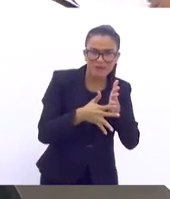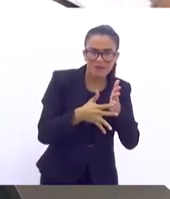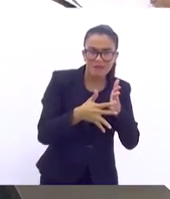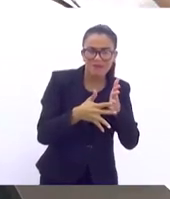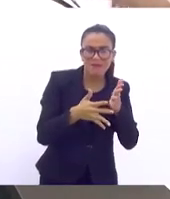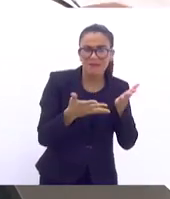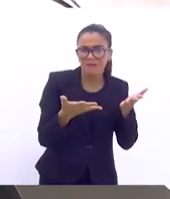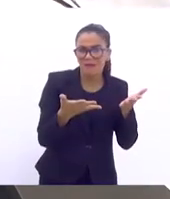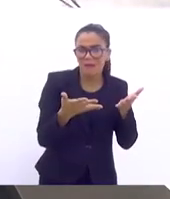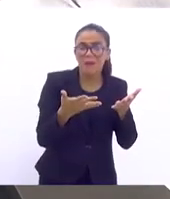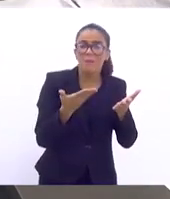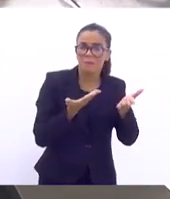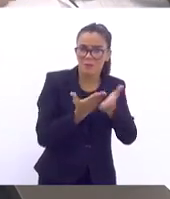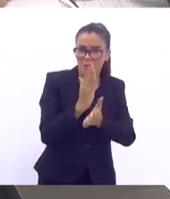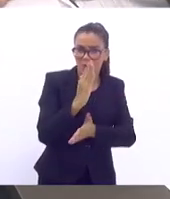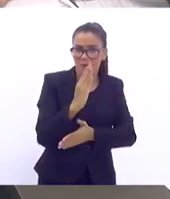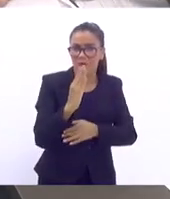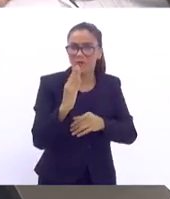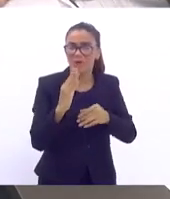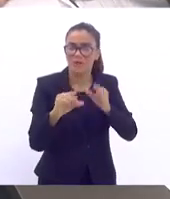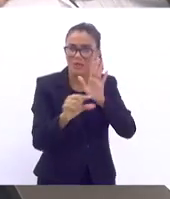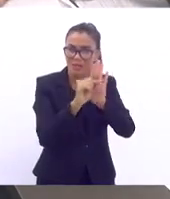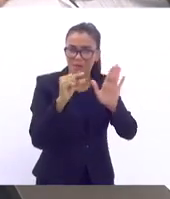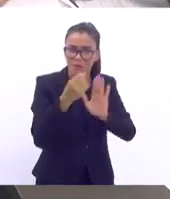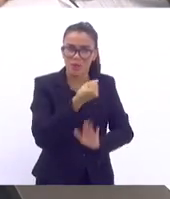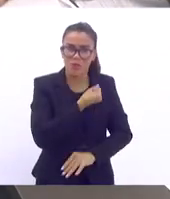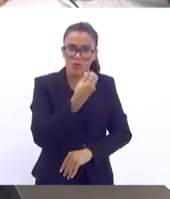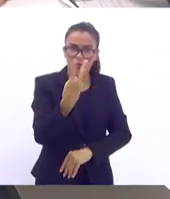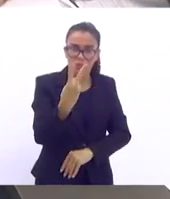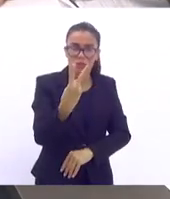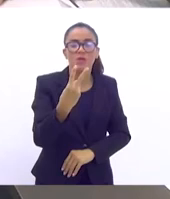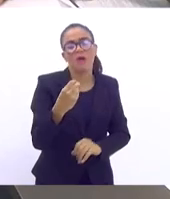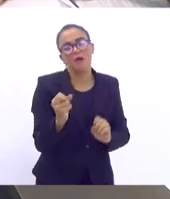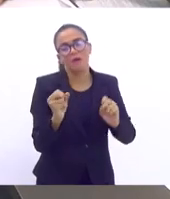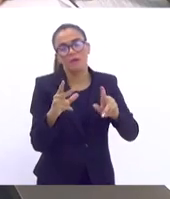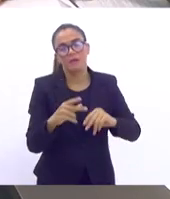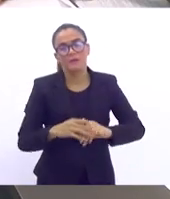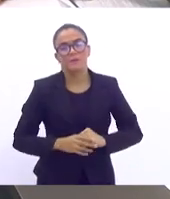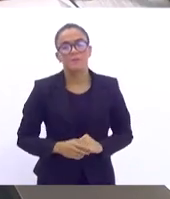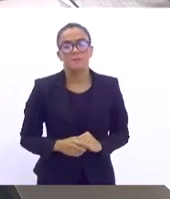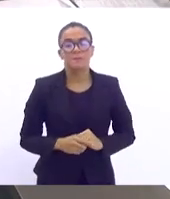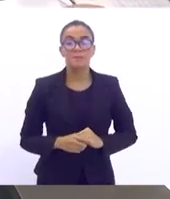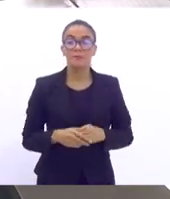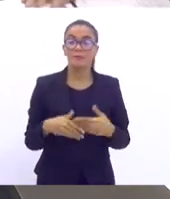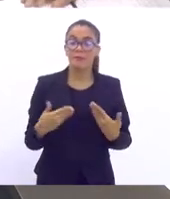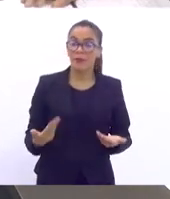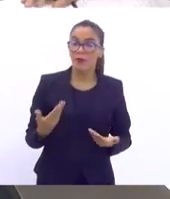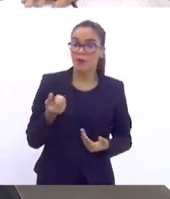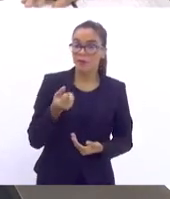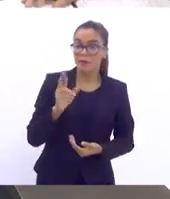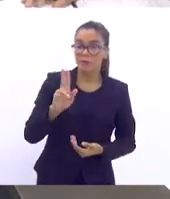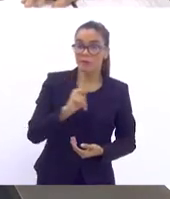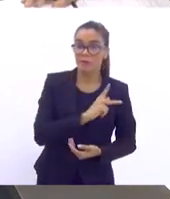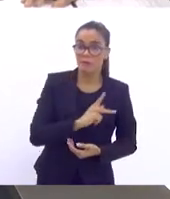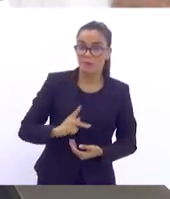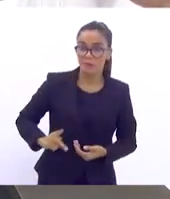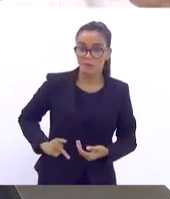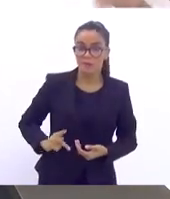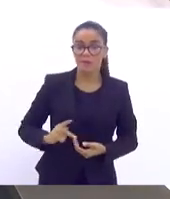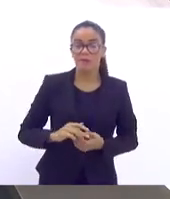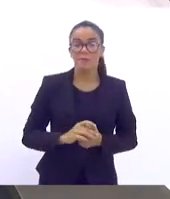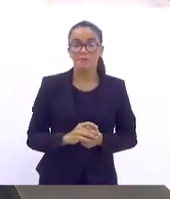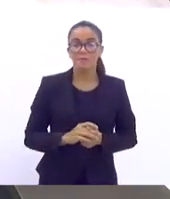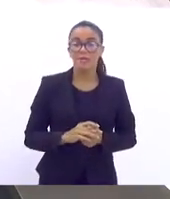pela aprovação da emenda dois isso aí senhor presidente eu tô propondo no local que o senhor quiser